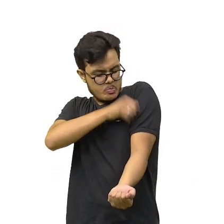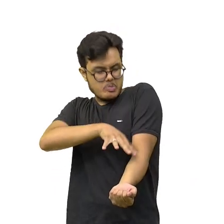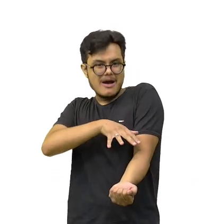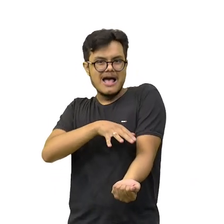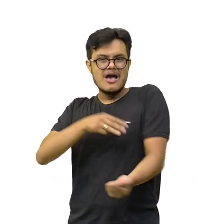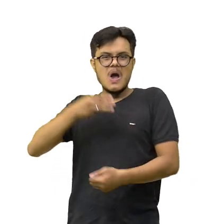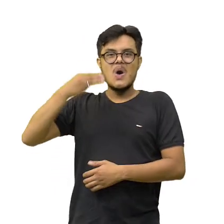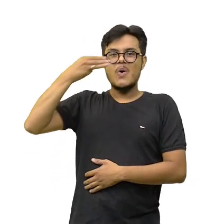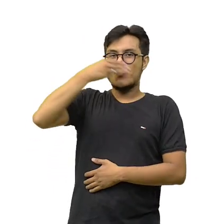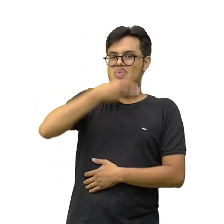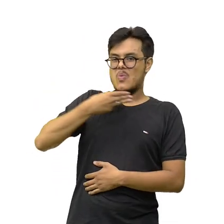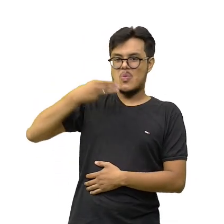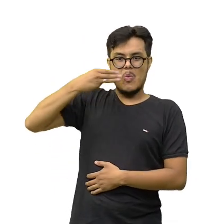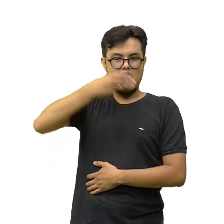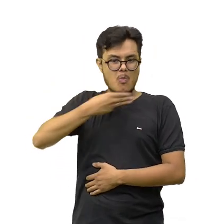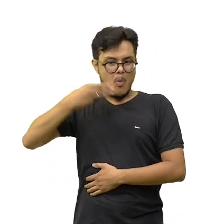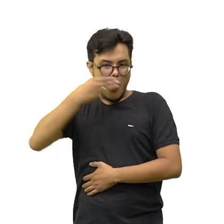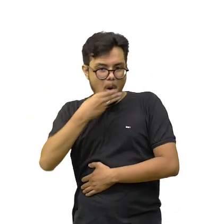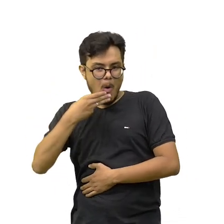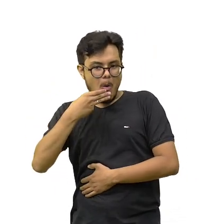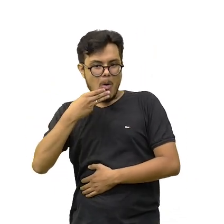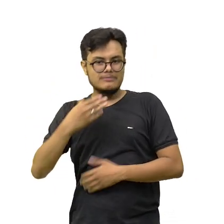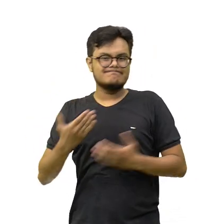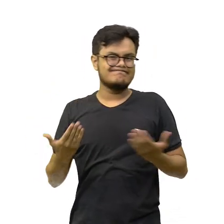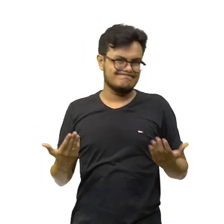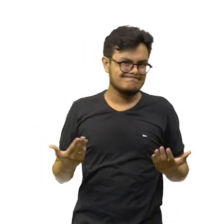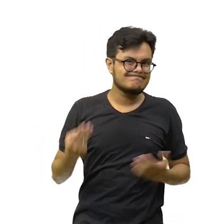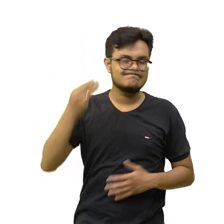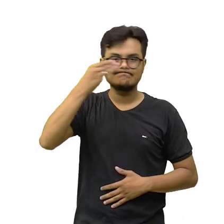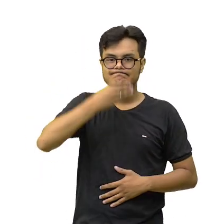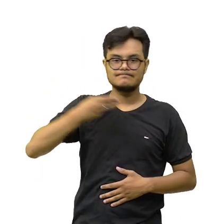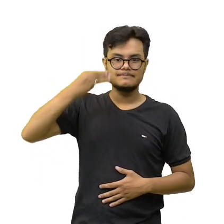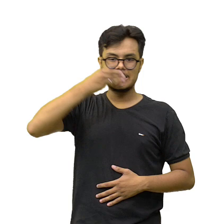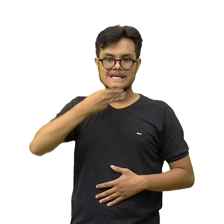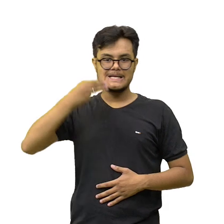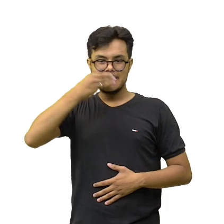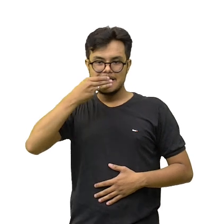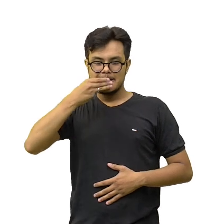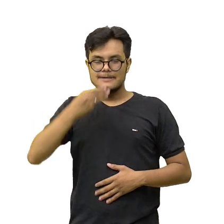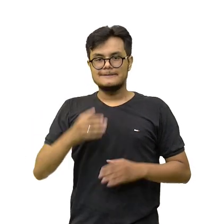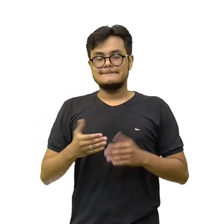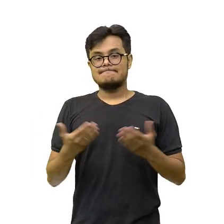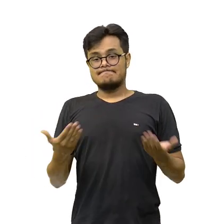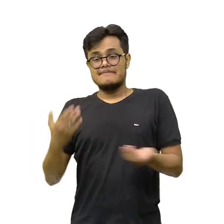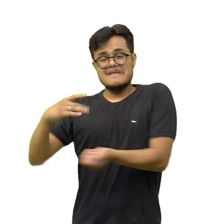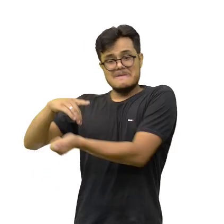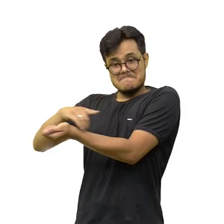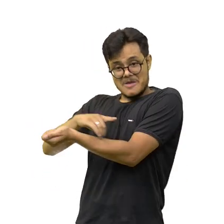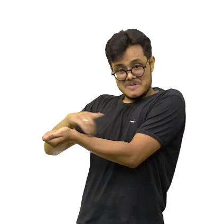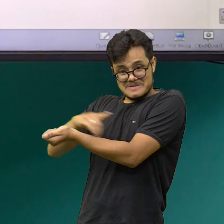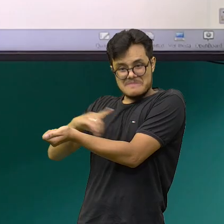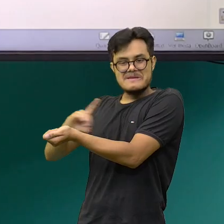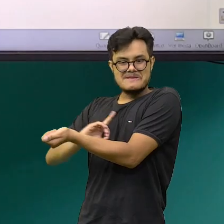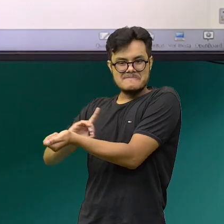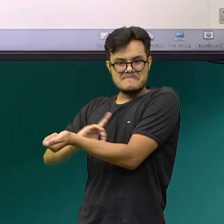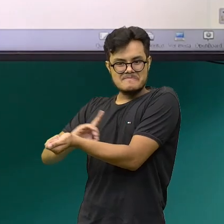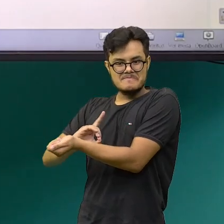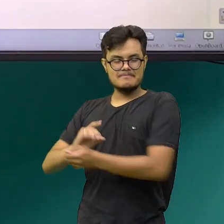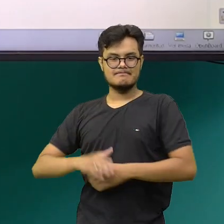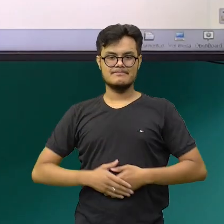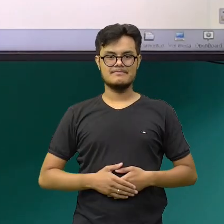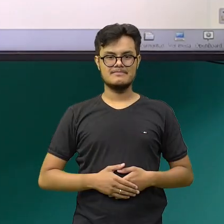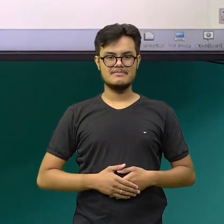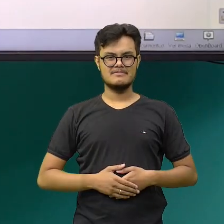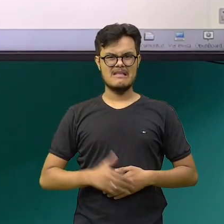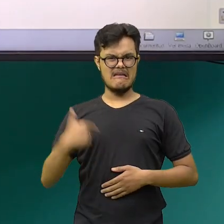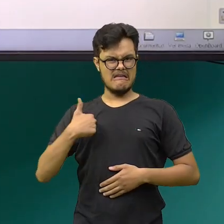como o mel. Sangue doce como mel é o diabetes mellitus. Eu não posso ter meu